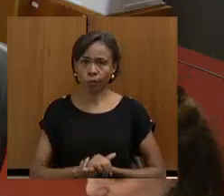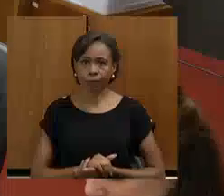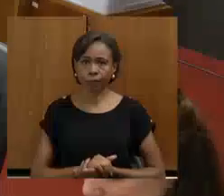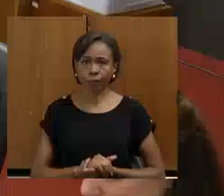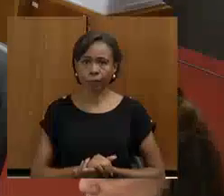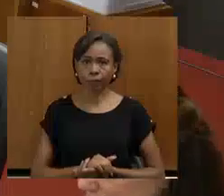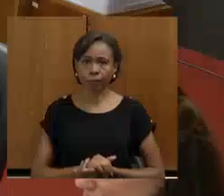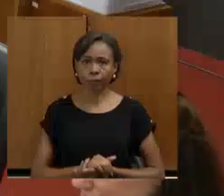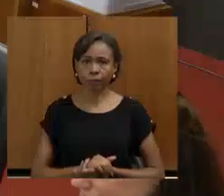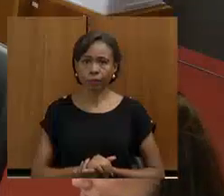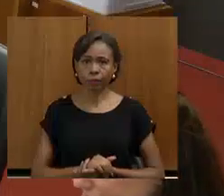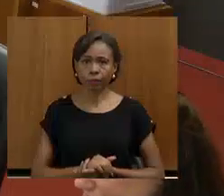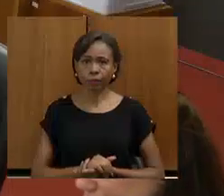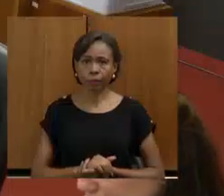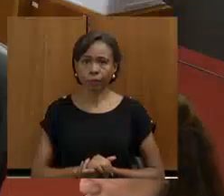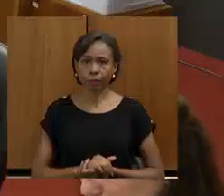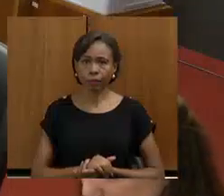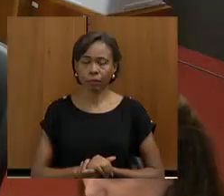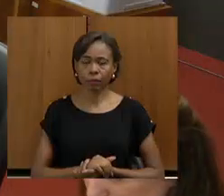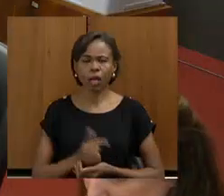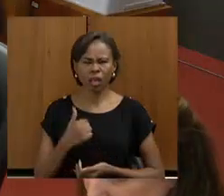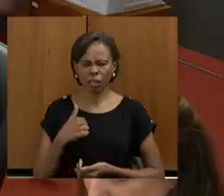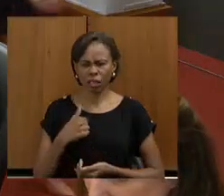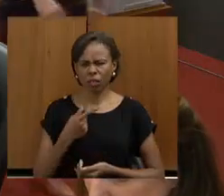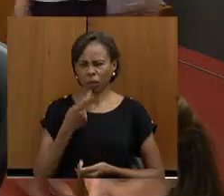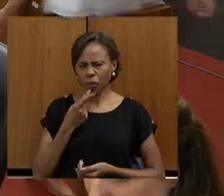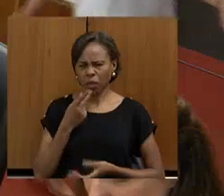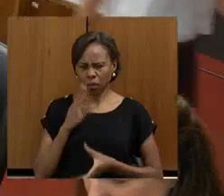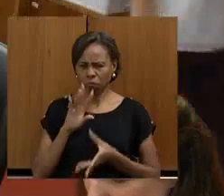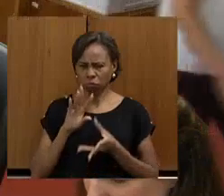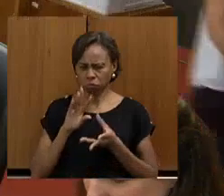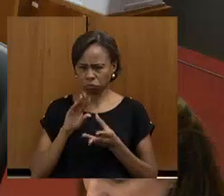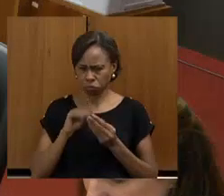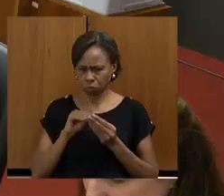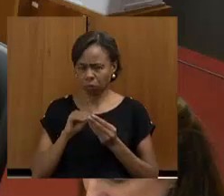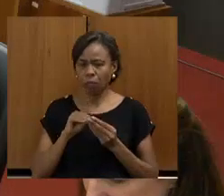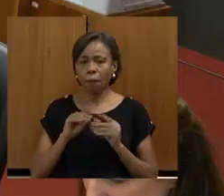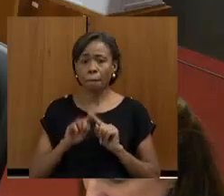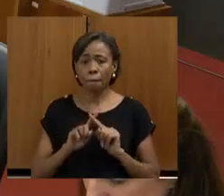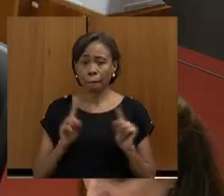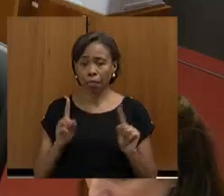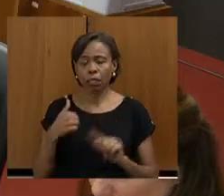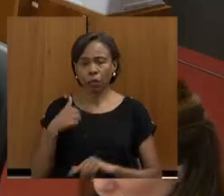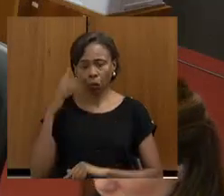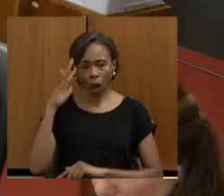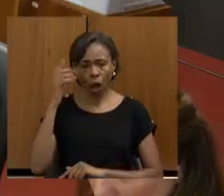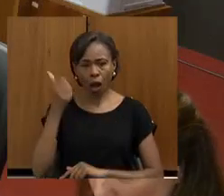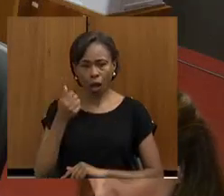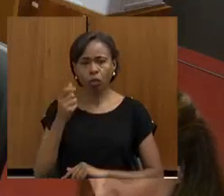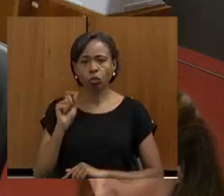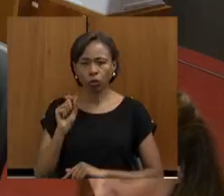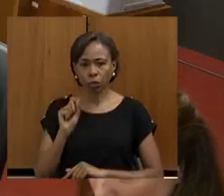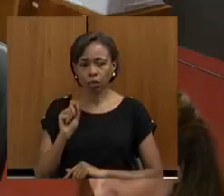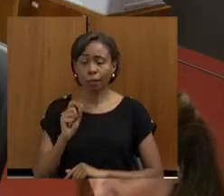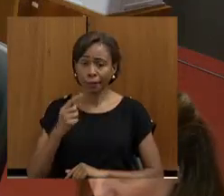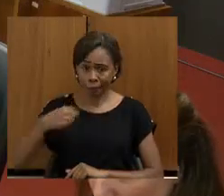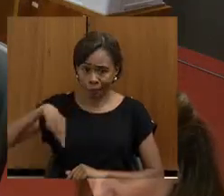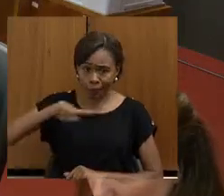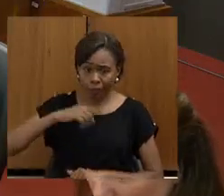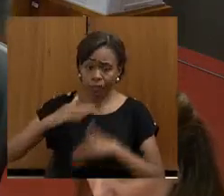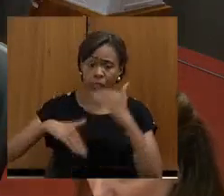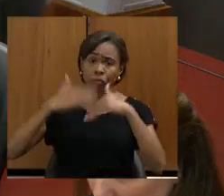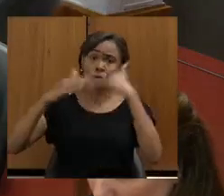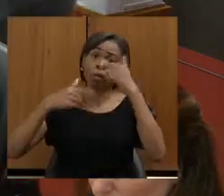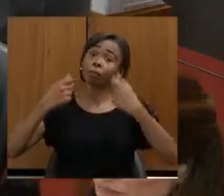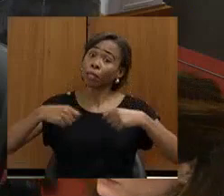Bom, eu não vou ser breve, mas eu acho que, para a gente avançar, nós temos que trazer